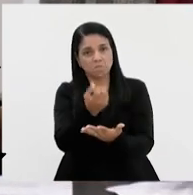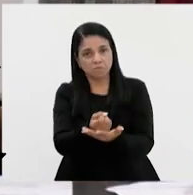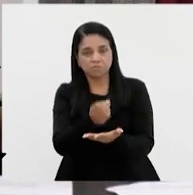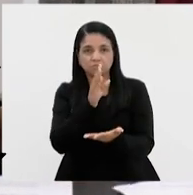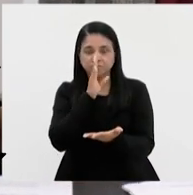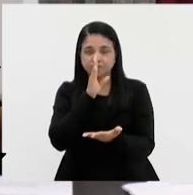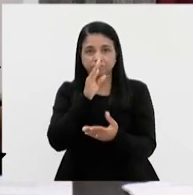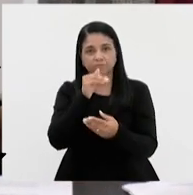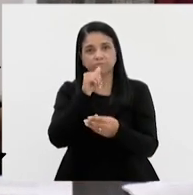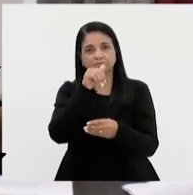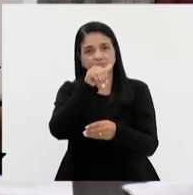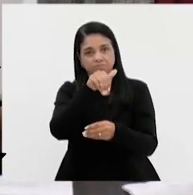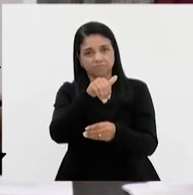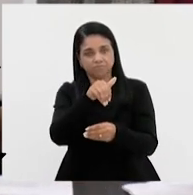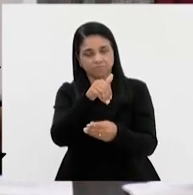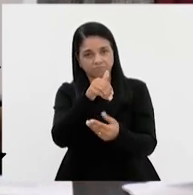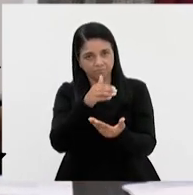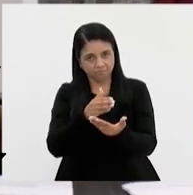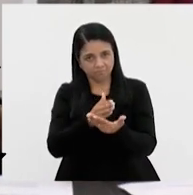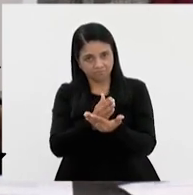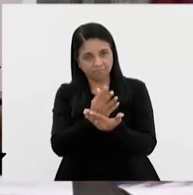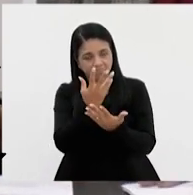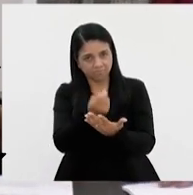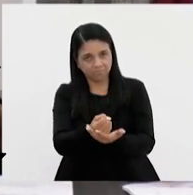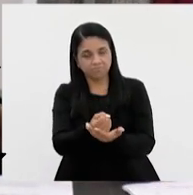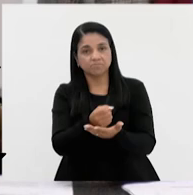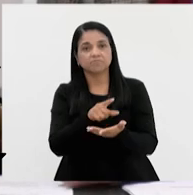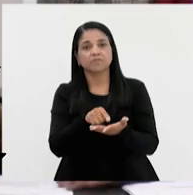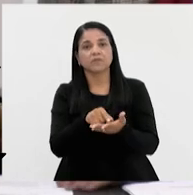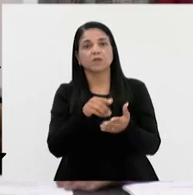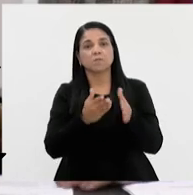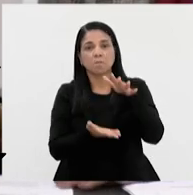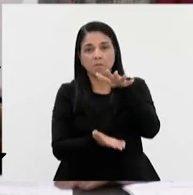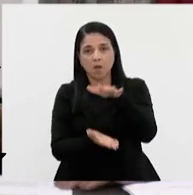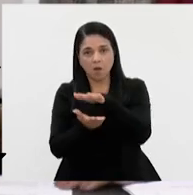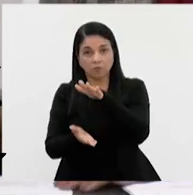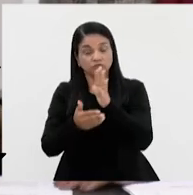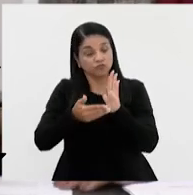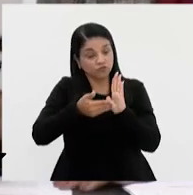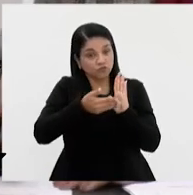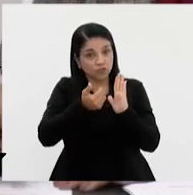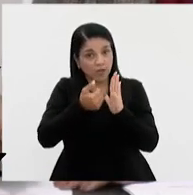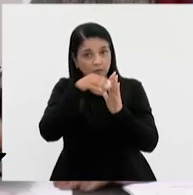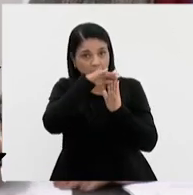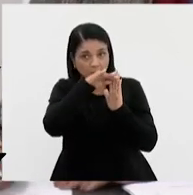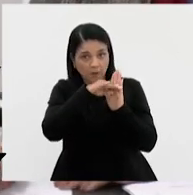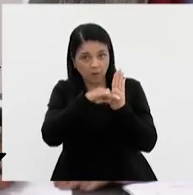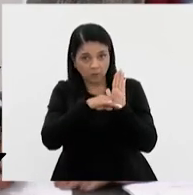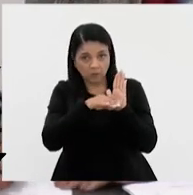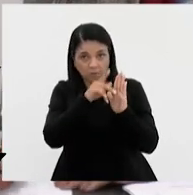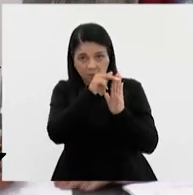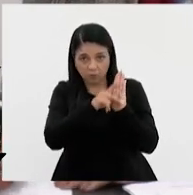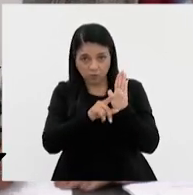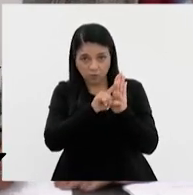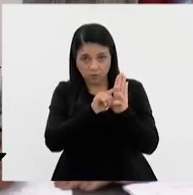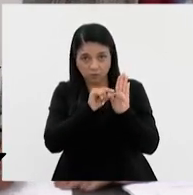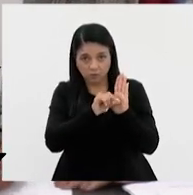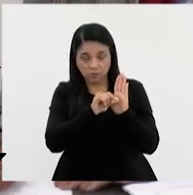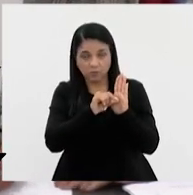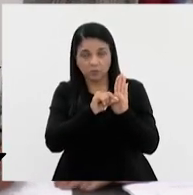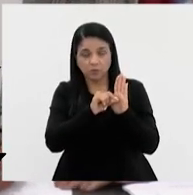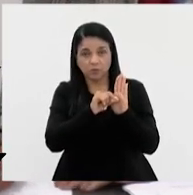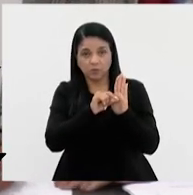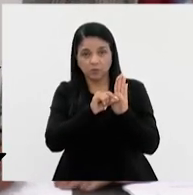como estão. Aprovado. Vamos votar, então, em bloco. Foi retirado de pauta. Nós vamos votar o seguinte. Os itens